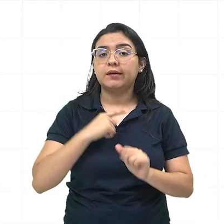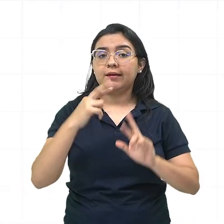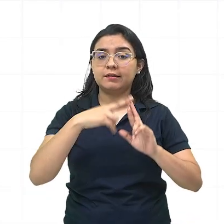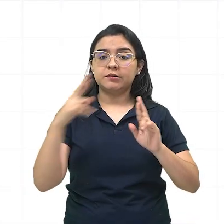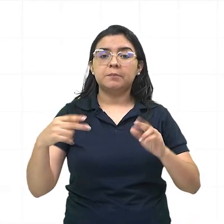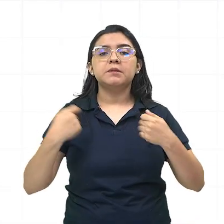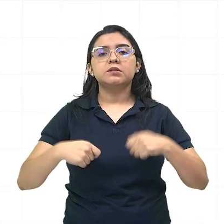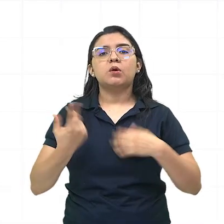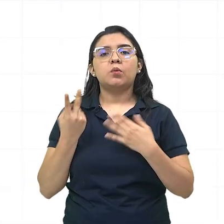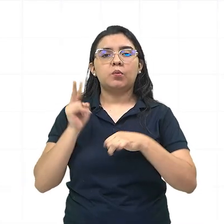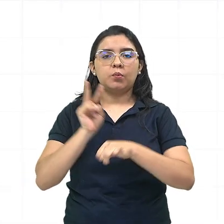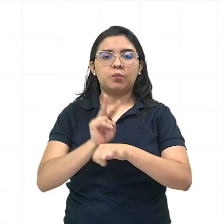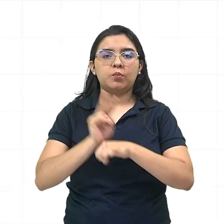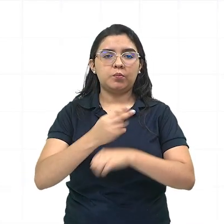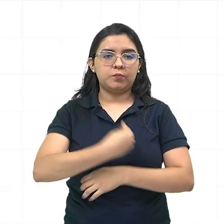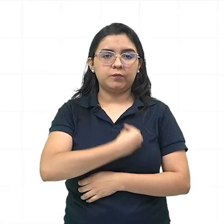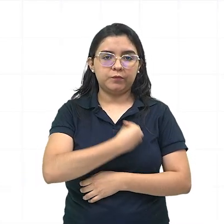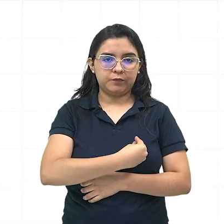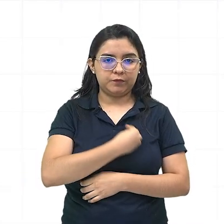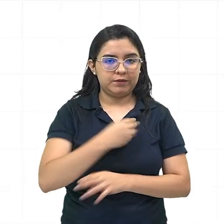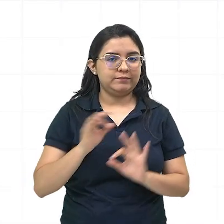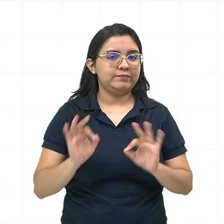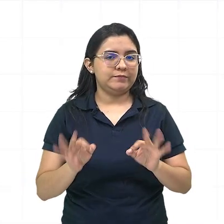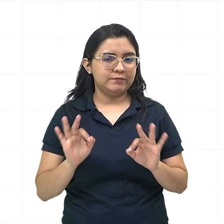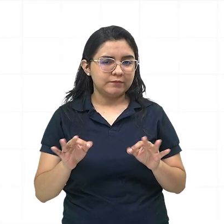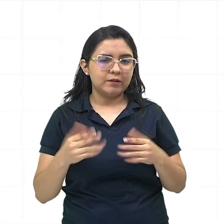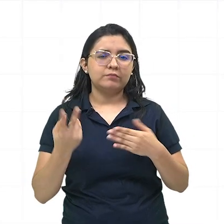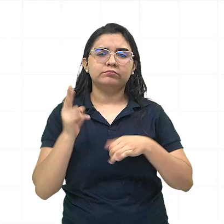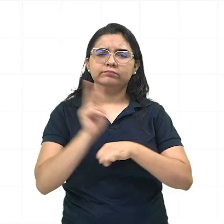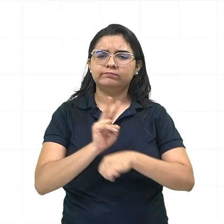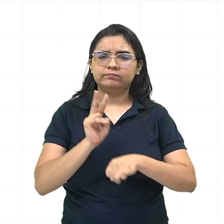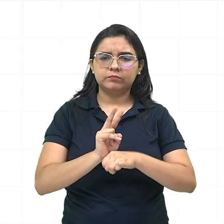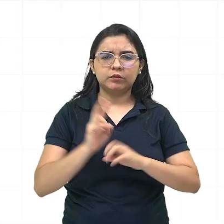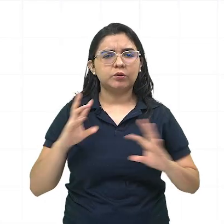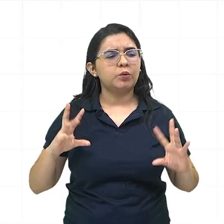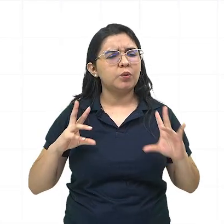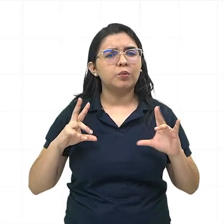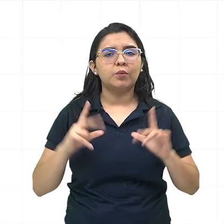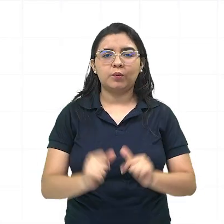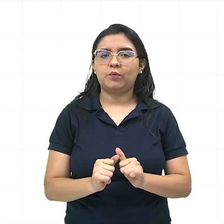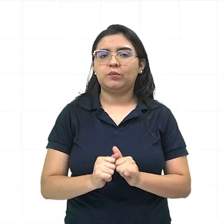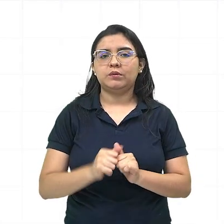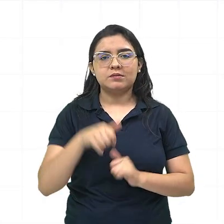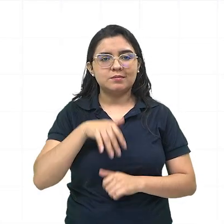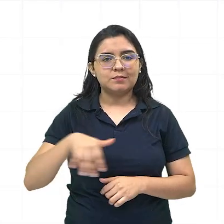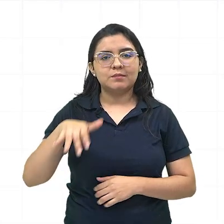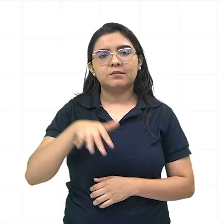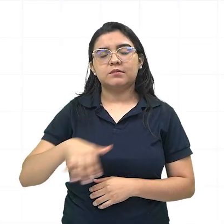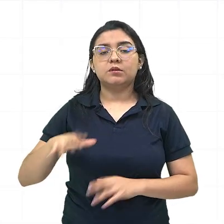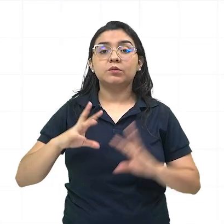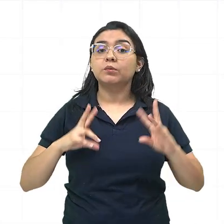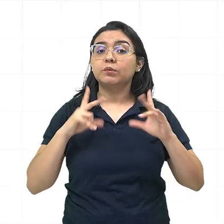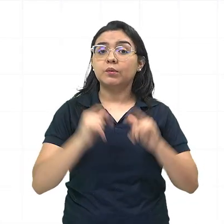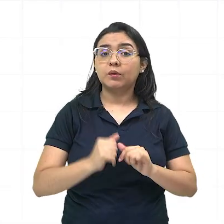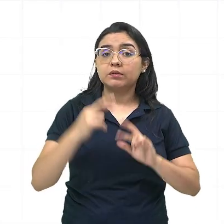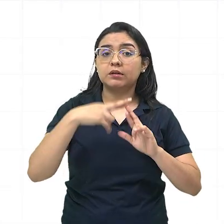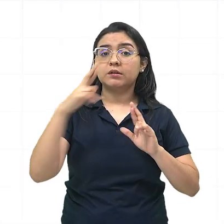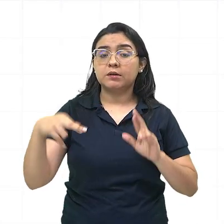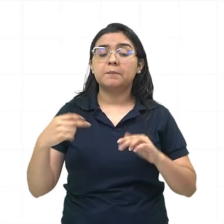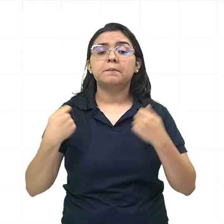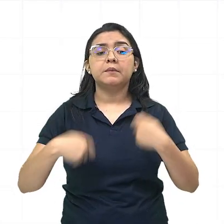procurar preservar a vida. Ok? Preservar a vida em todos os sentidos. Toda religião